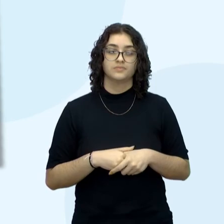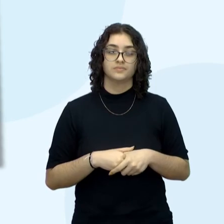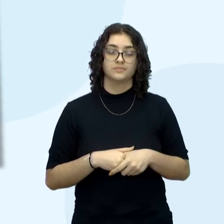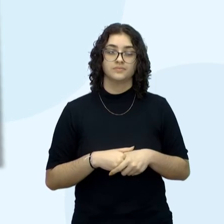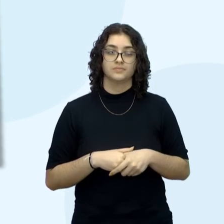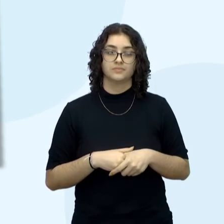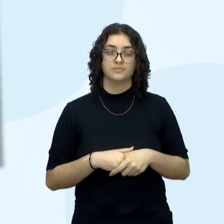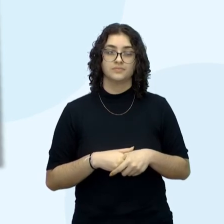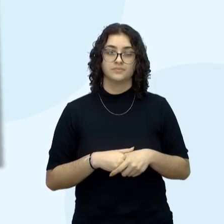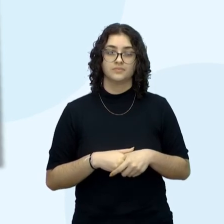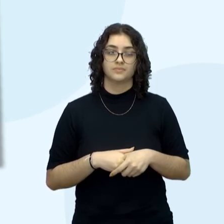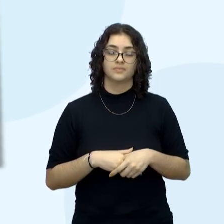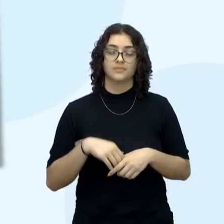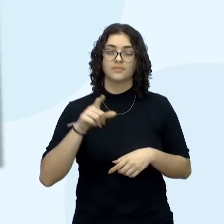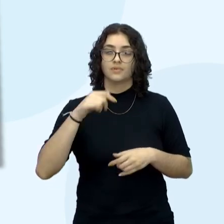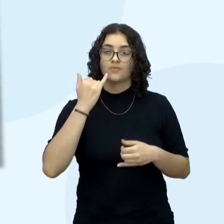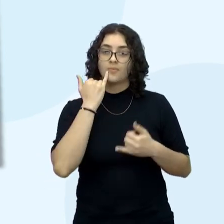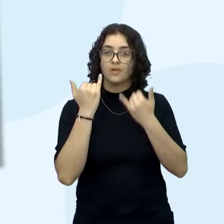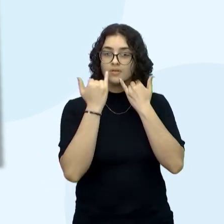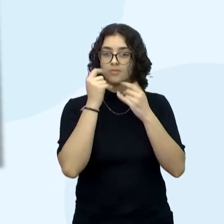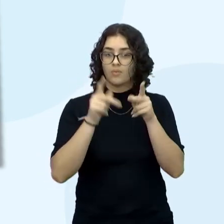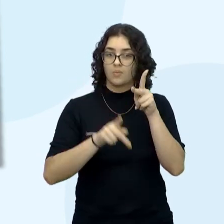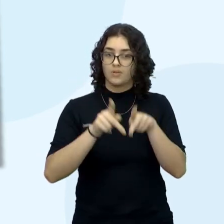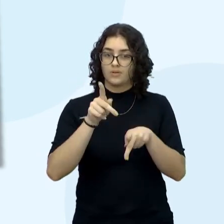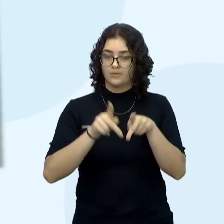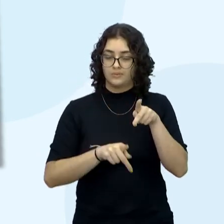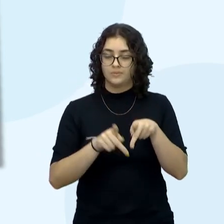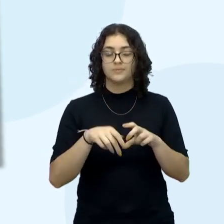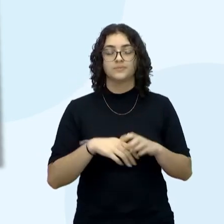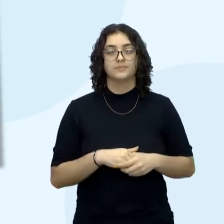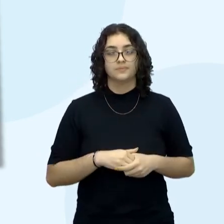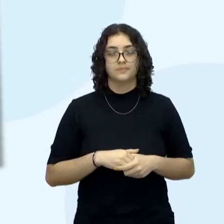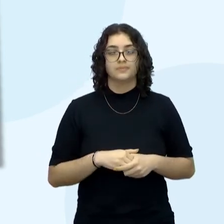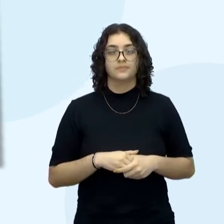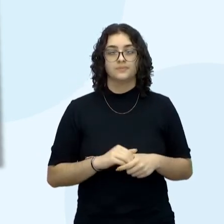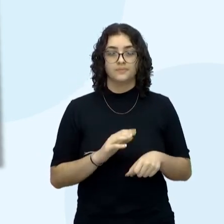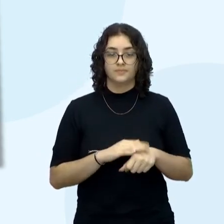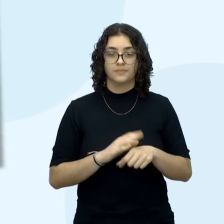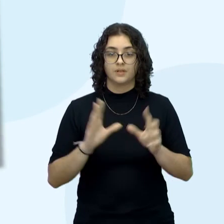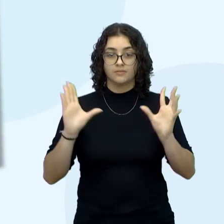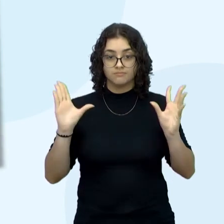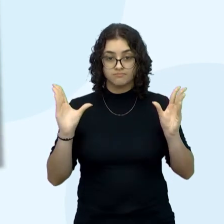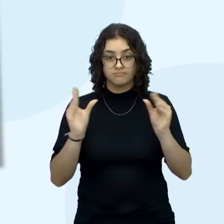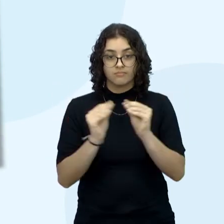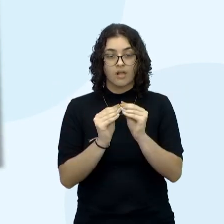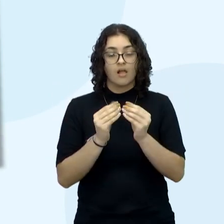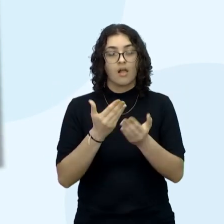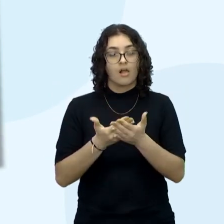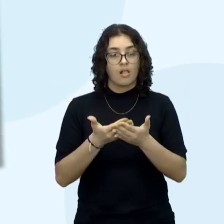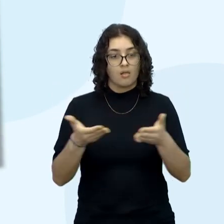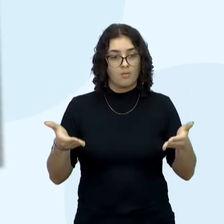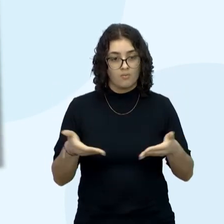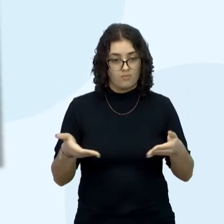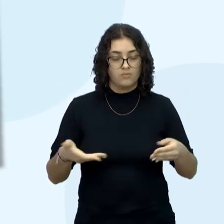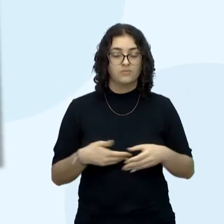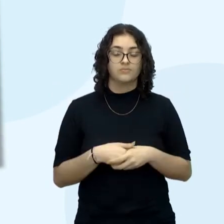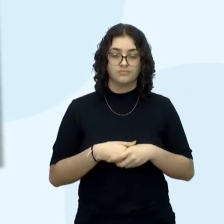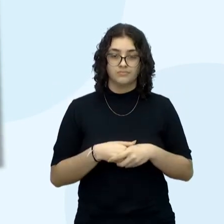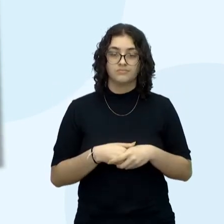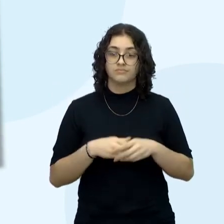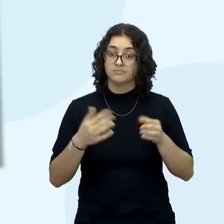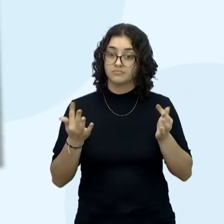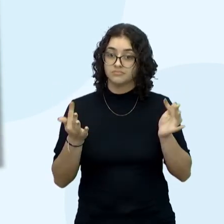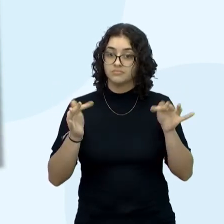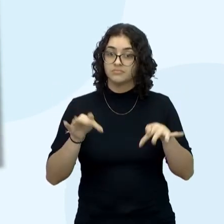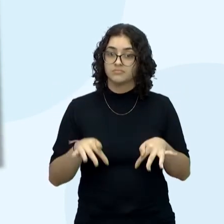Atividade 3 então foi aí os dados populacionais. A gente fez a sistematização dessa aula hoje, então a gente terminou e